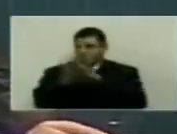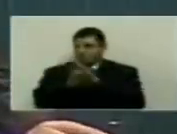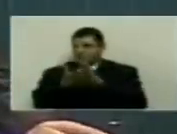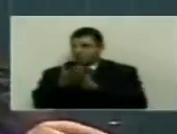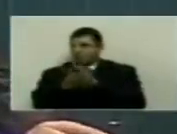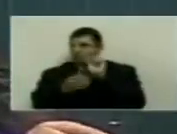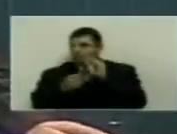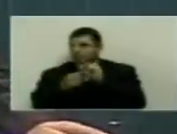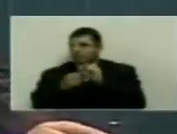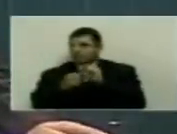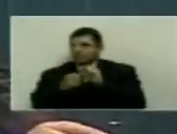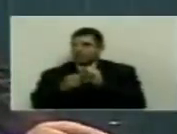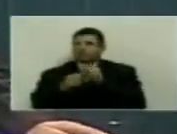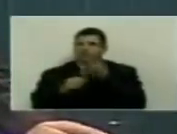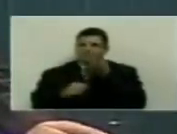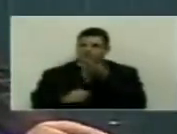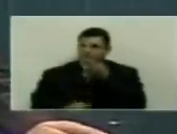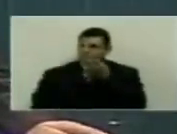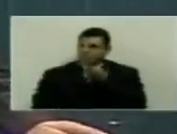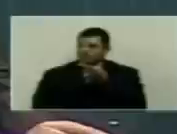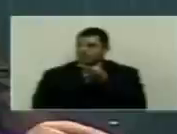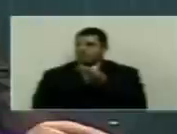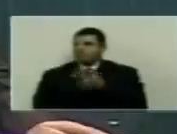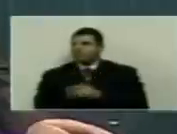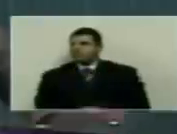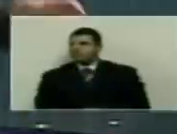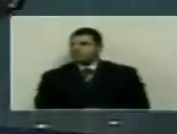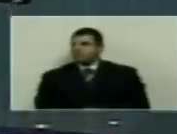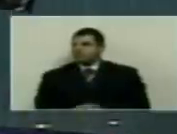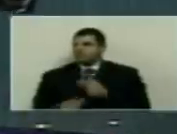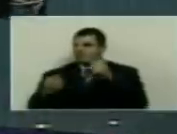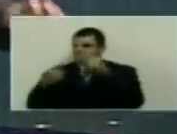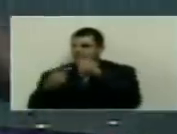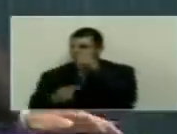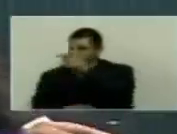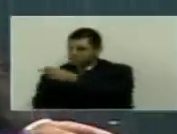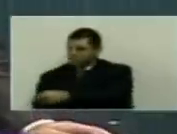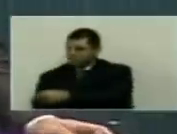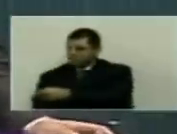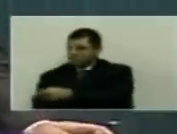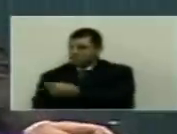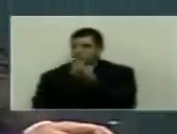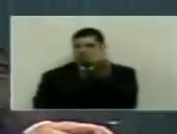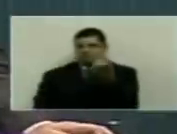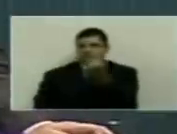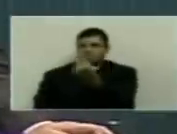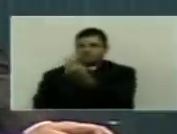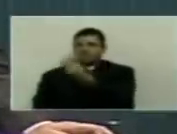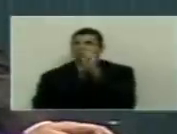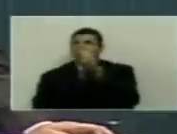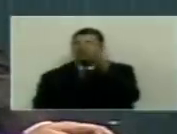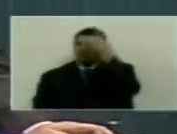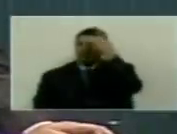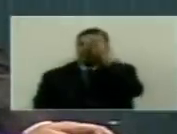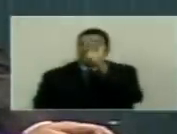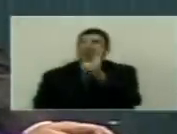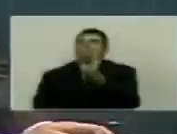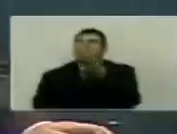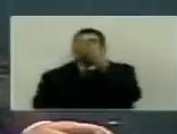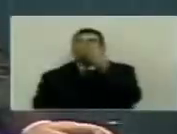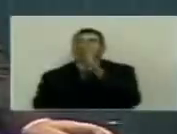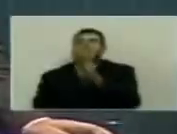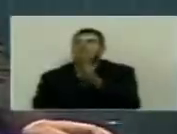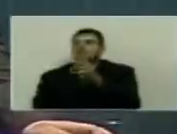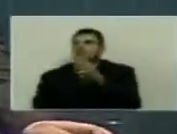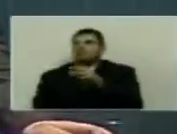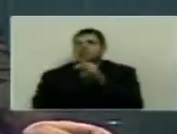debate fulanizar ou apontar individualmente culpados. Me parece que há uma